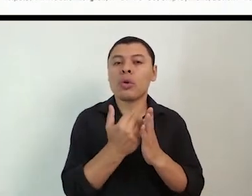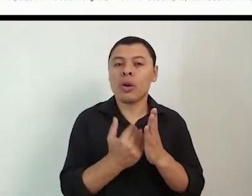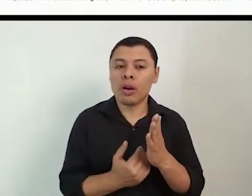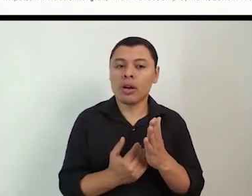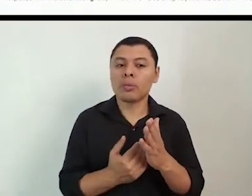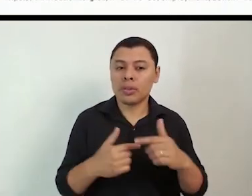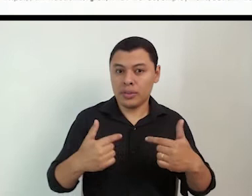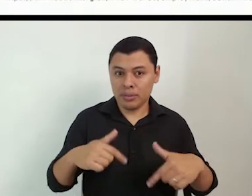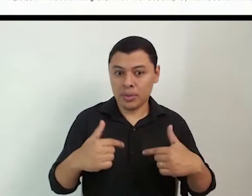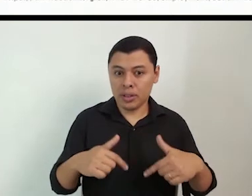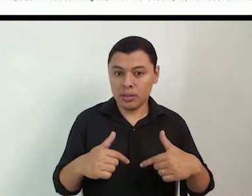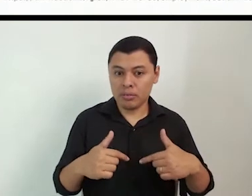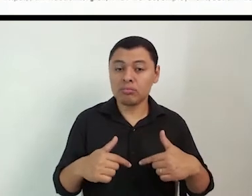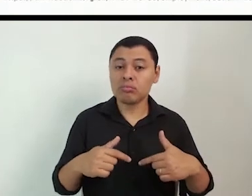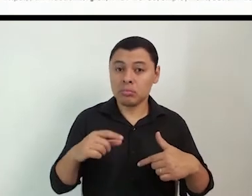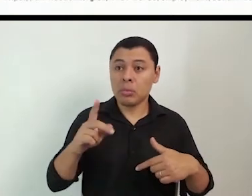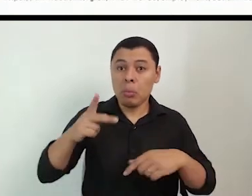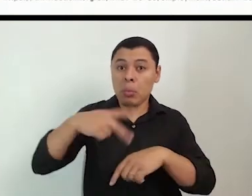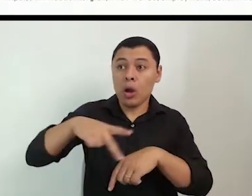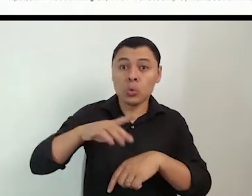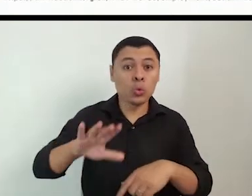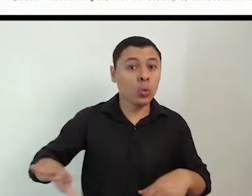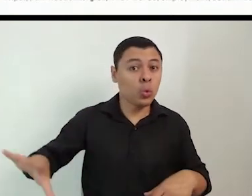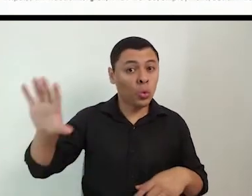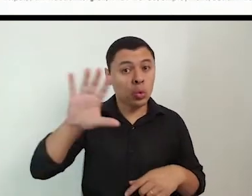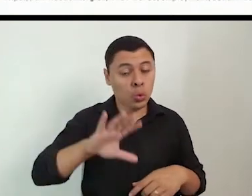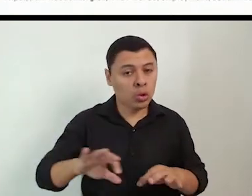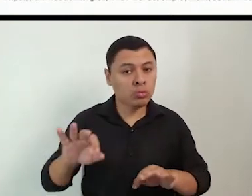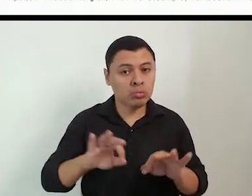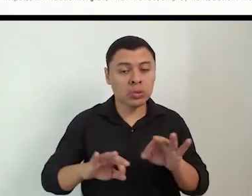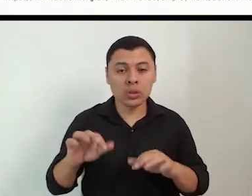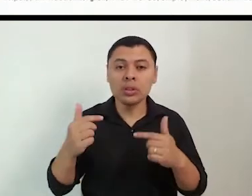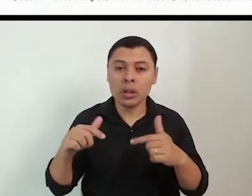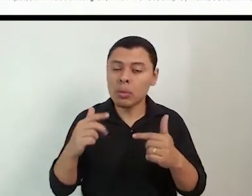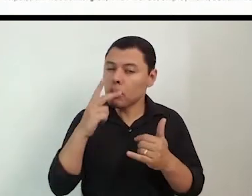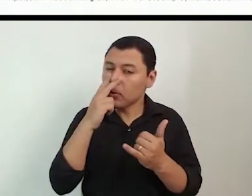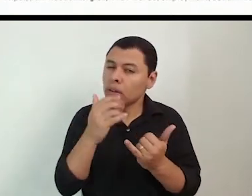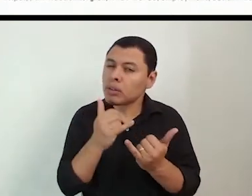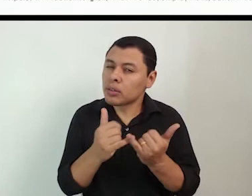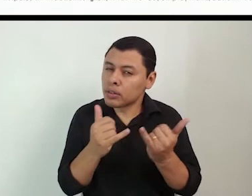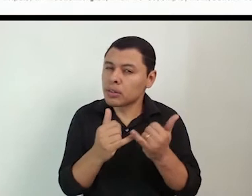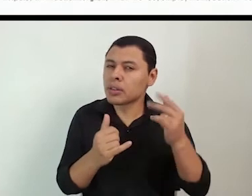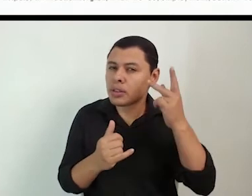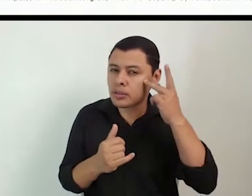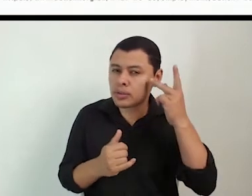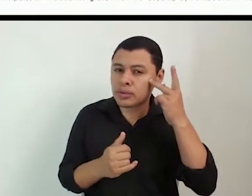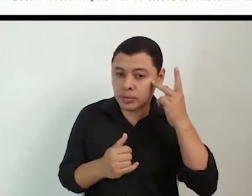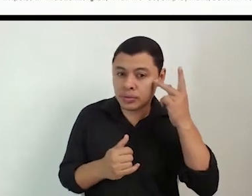muito legal. E eles também fazem um trabalho bastante parecido com esse do governo de São